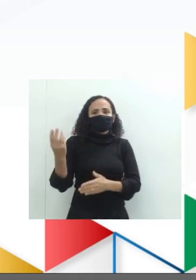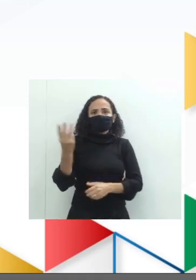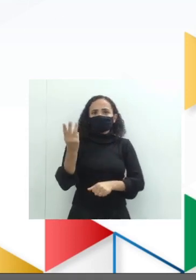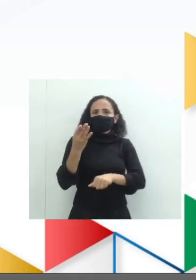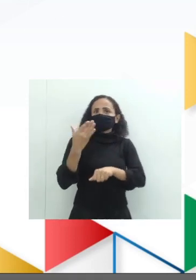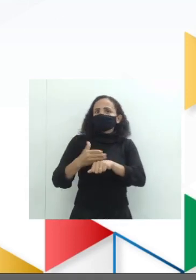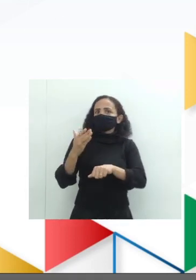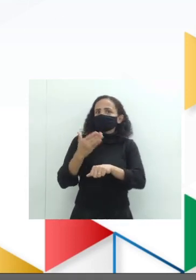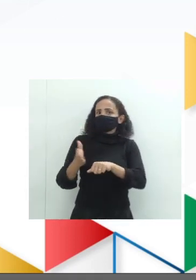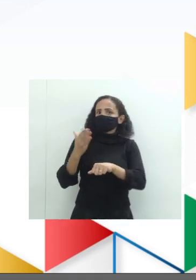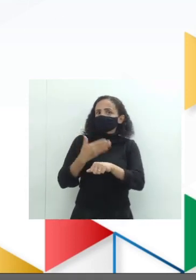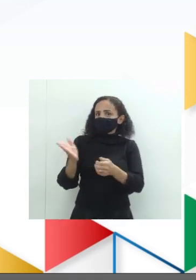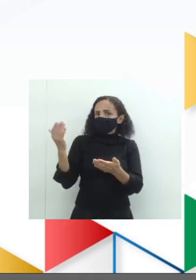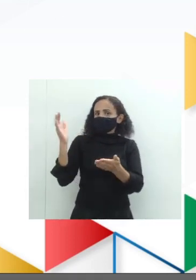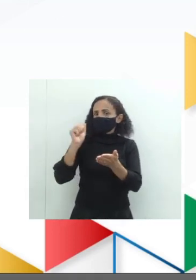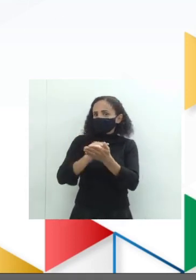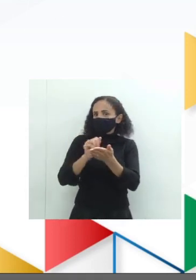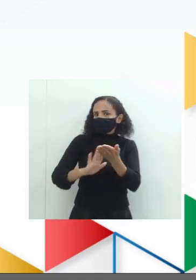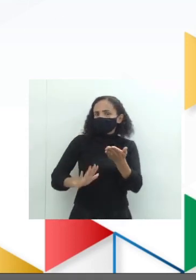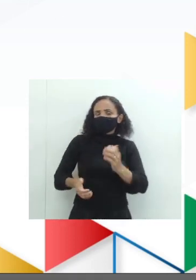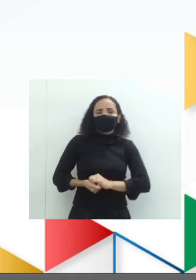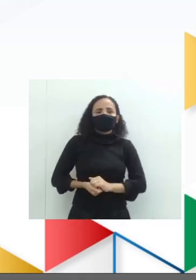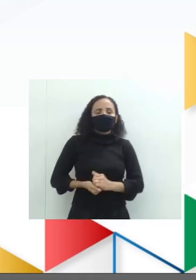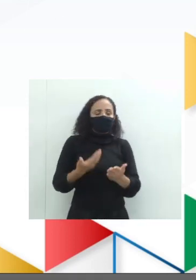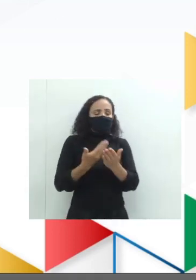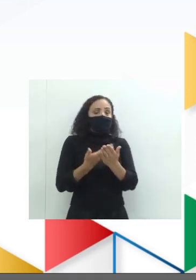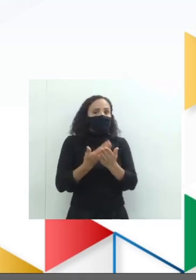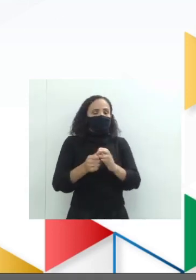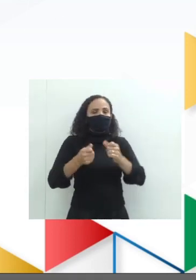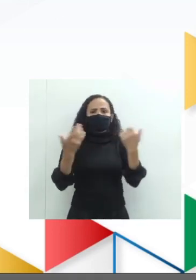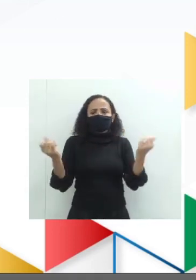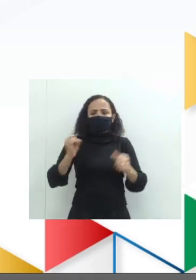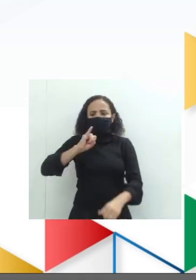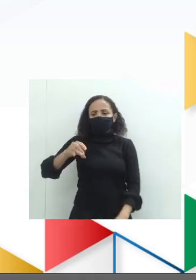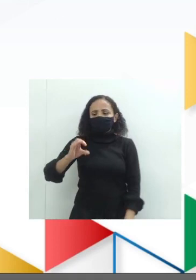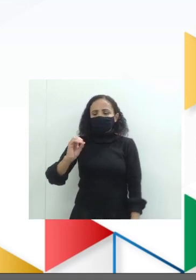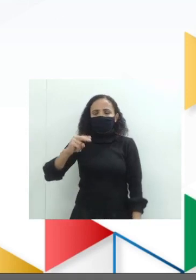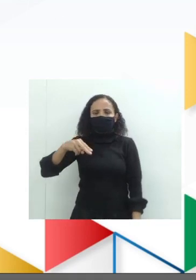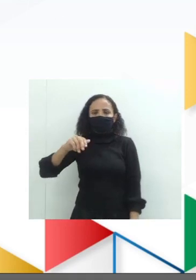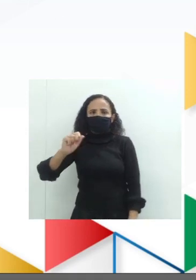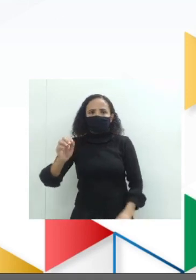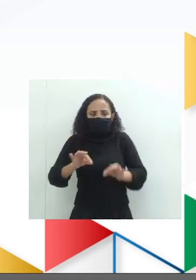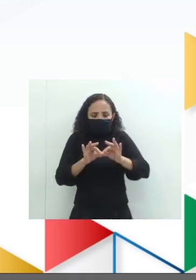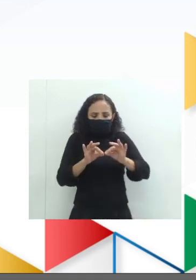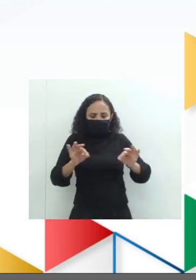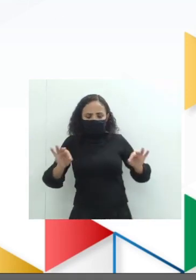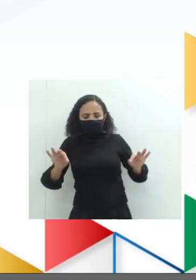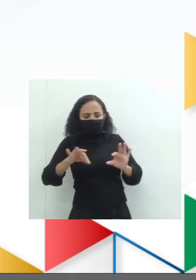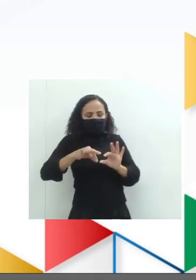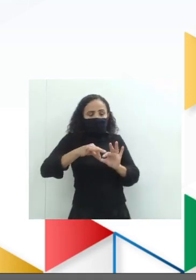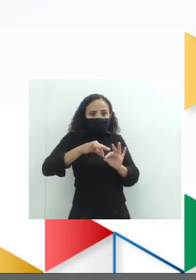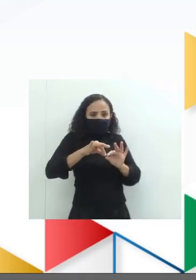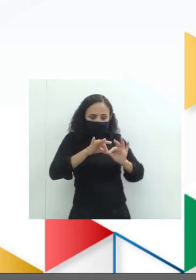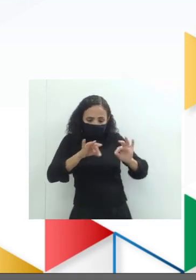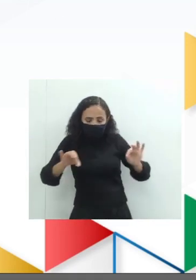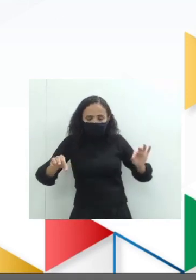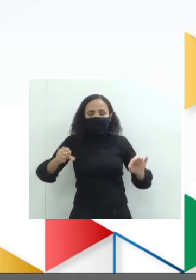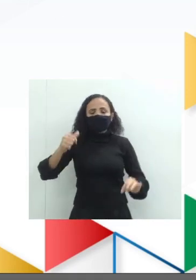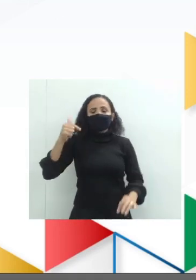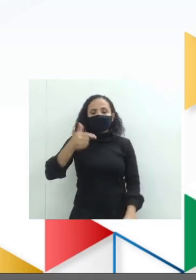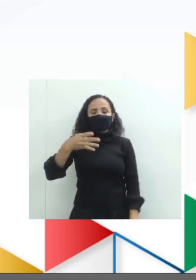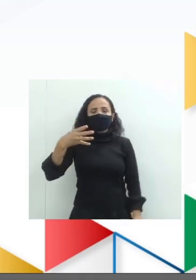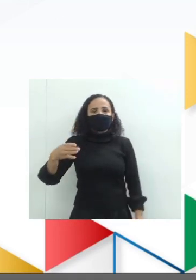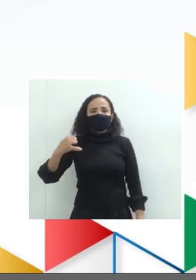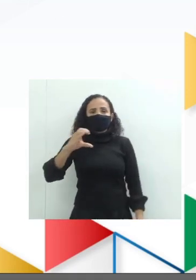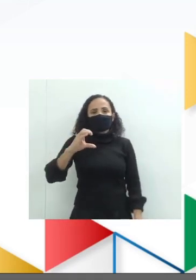atividade. Preste atenção. Na aula de arte, Joana quer colocar um pedaço de barbante de 24 centímetros de comprimento em uma folha de